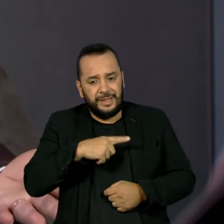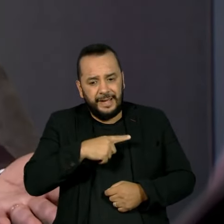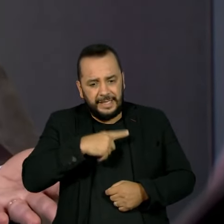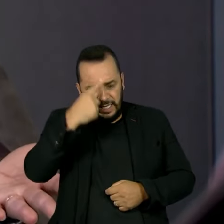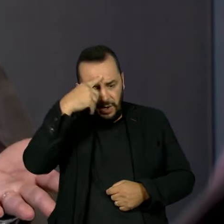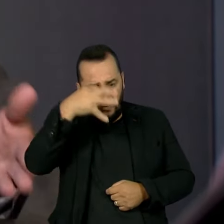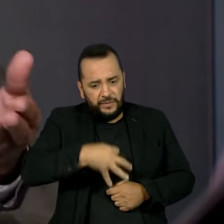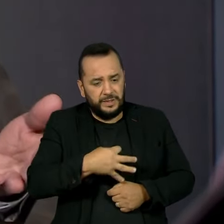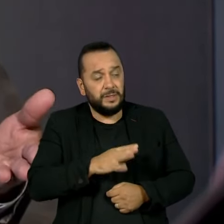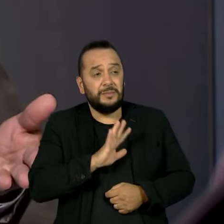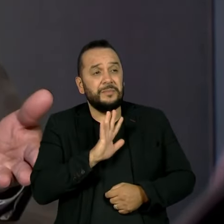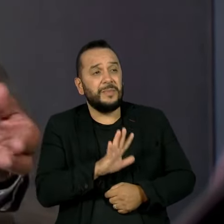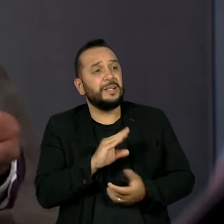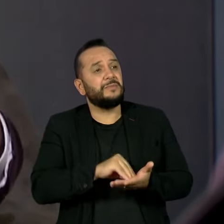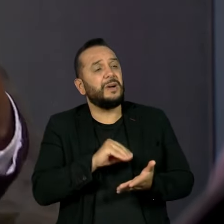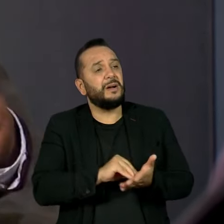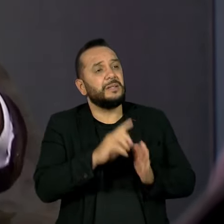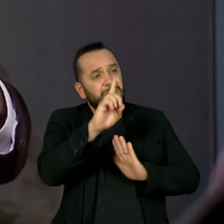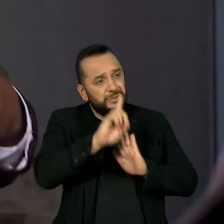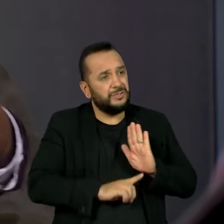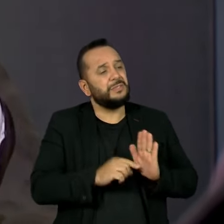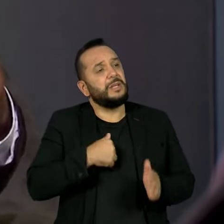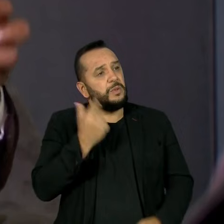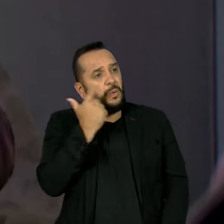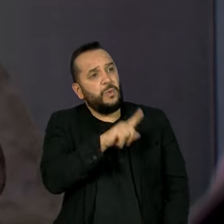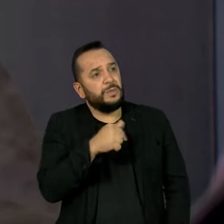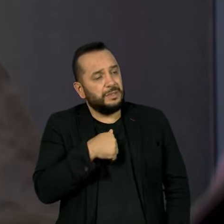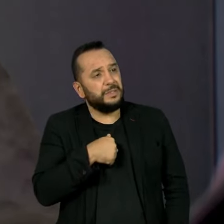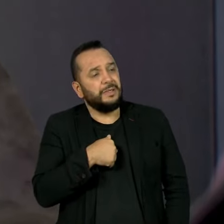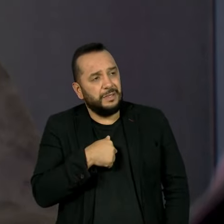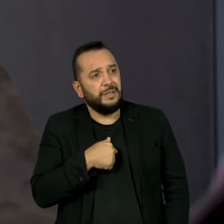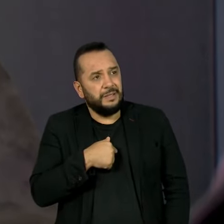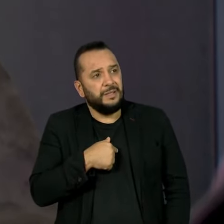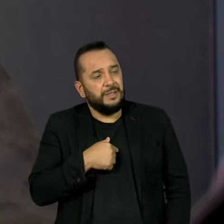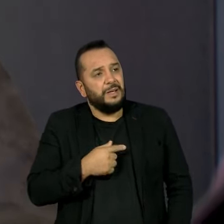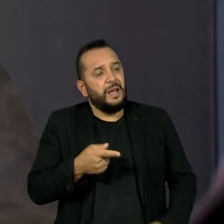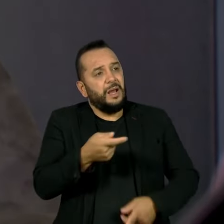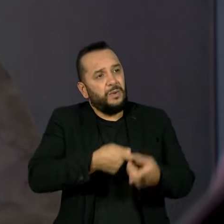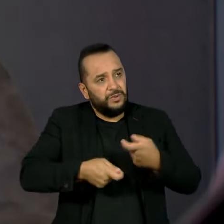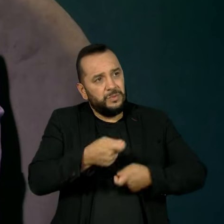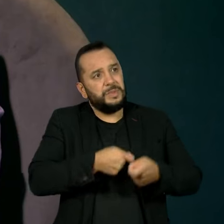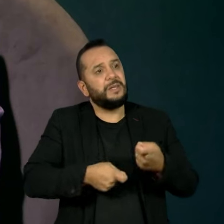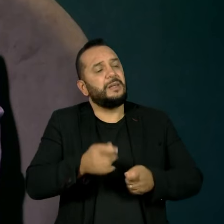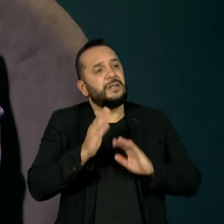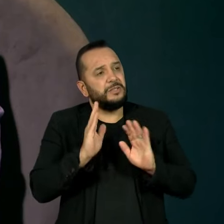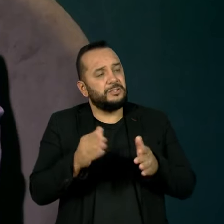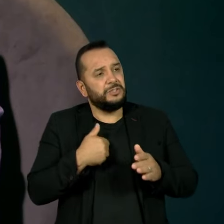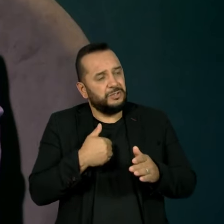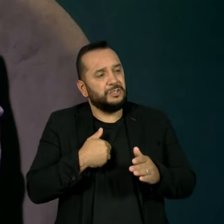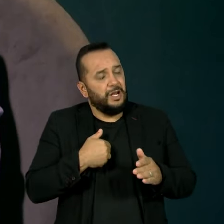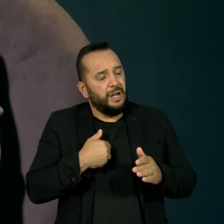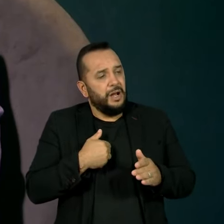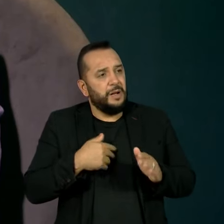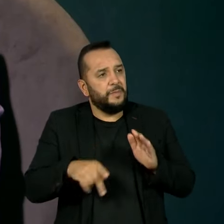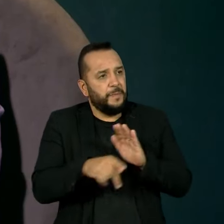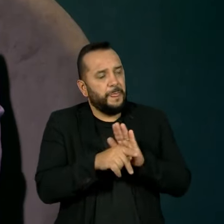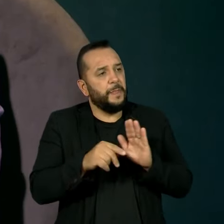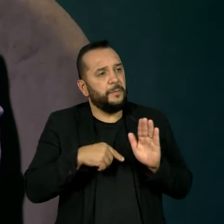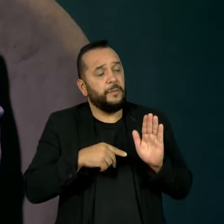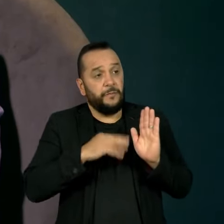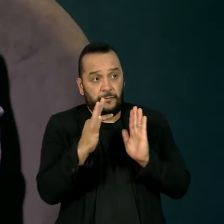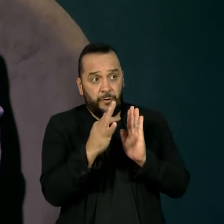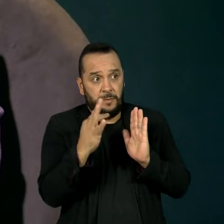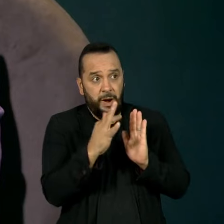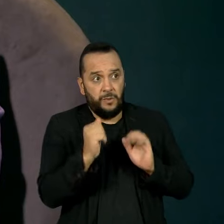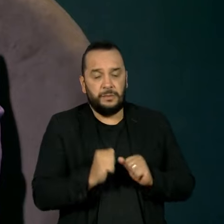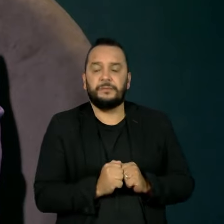desses direitos que permitiriam, então, que eles pudessem entrar para dentro dessa economia formal? O afroempreendedor, muitas